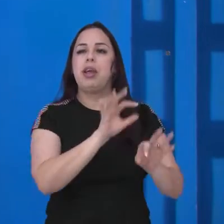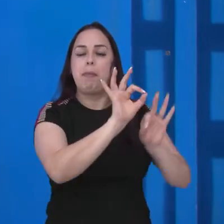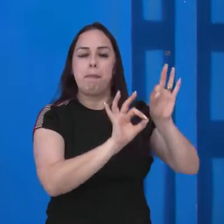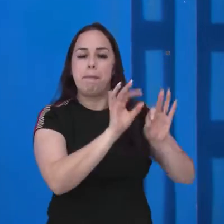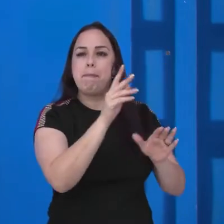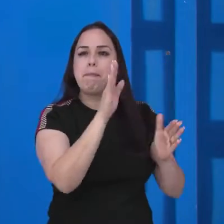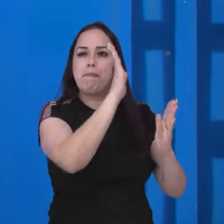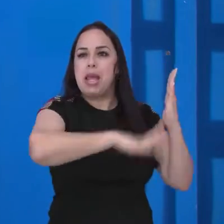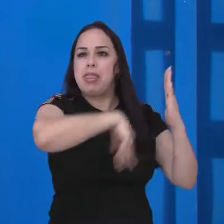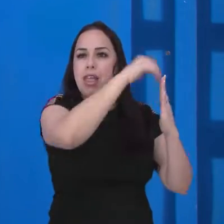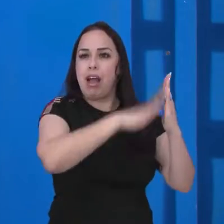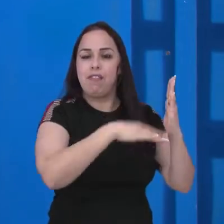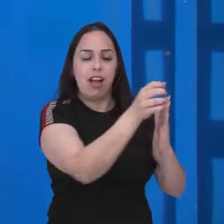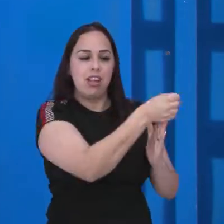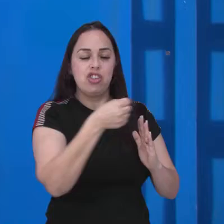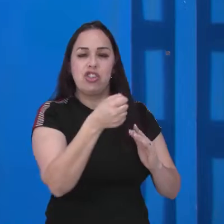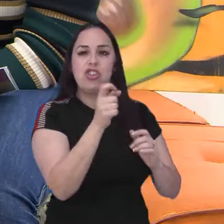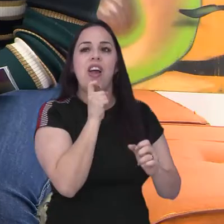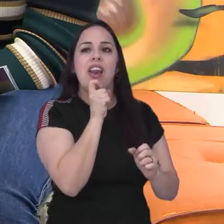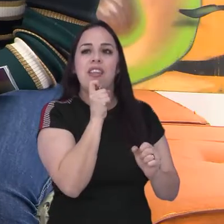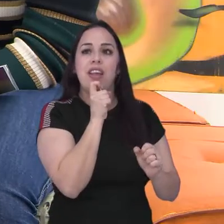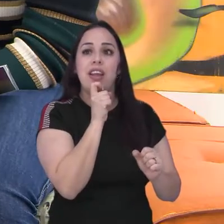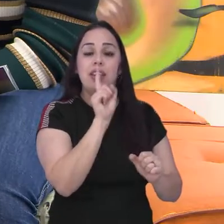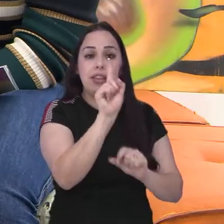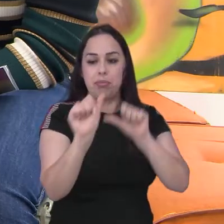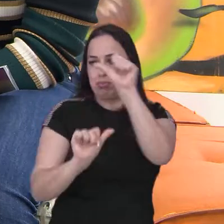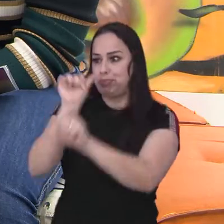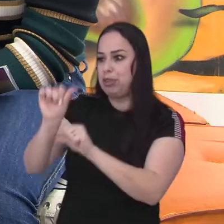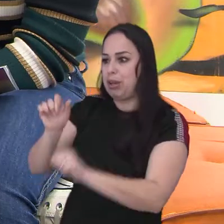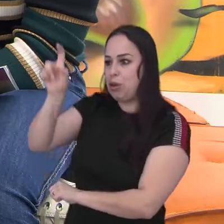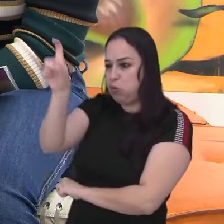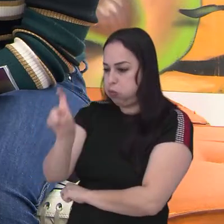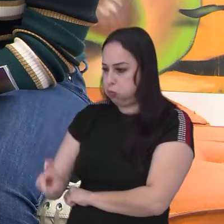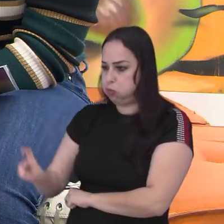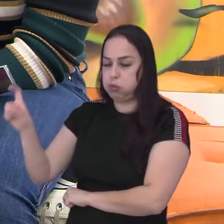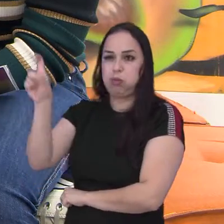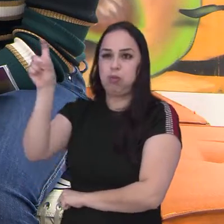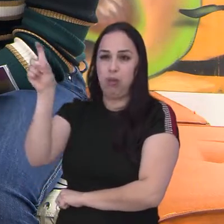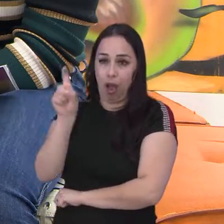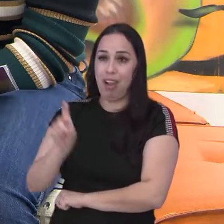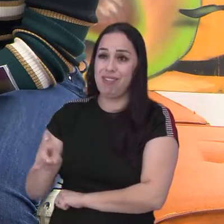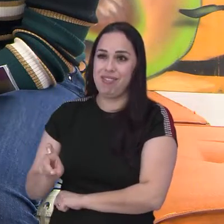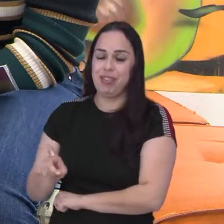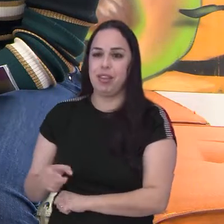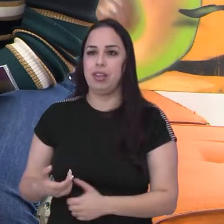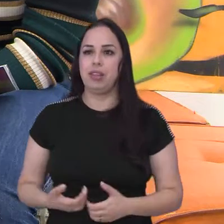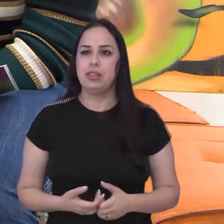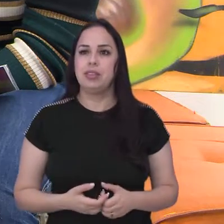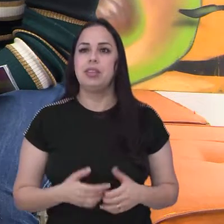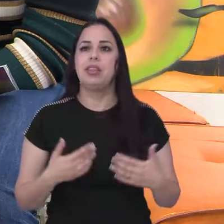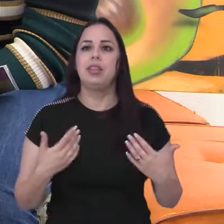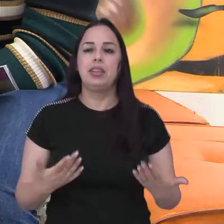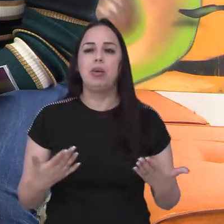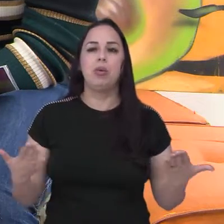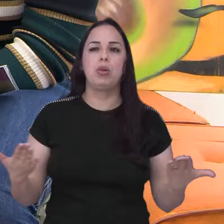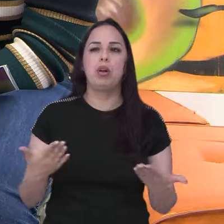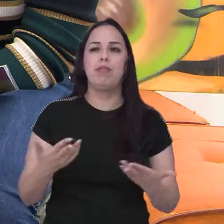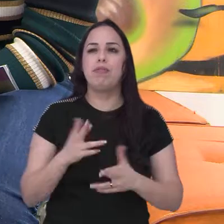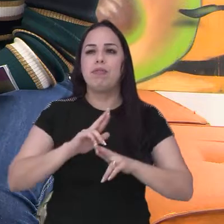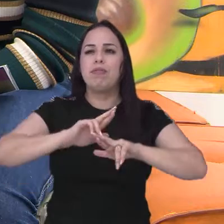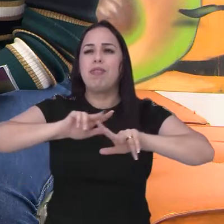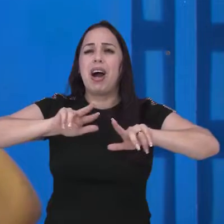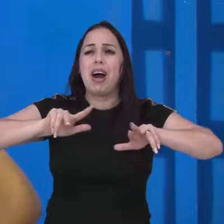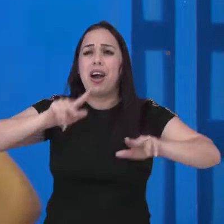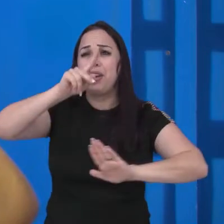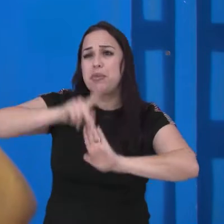e retocar carro, né? E aí o artista pega isso e usa como pincel. E hoje, diversos projetos e ações, para ter uma